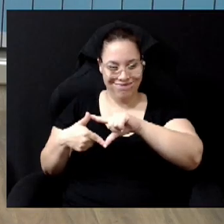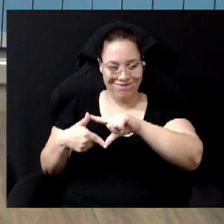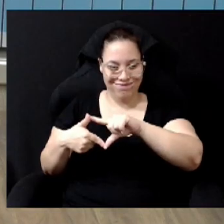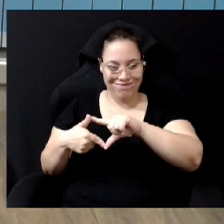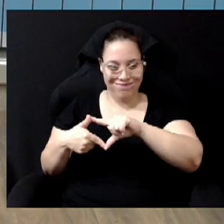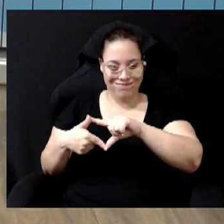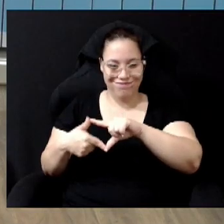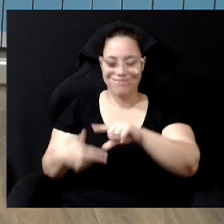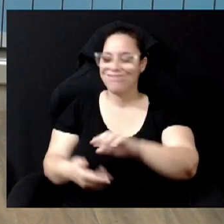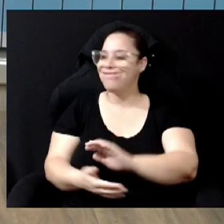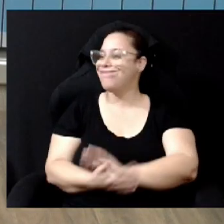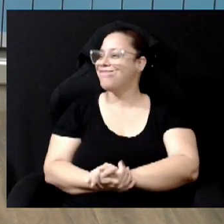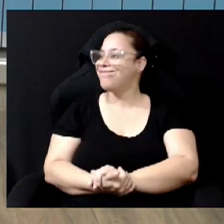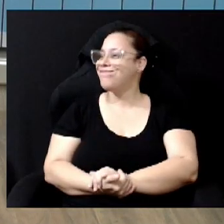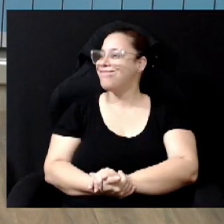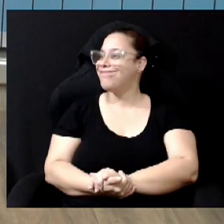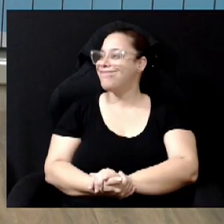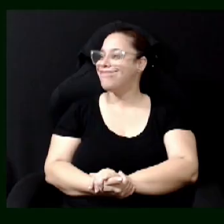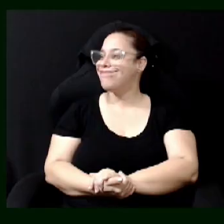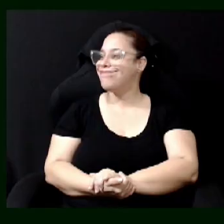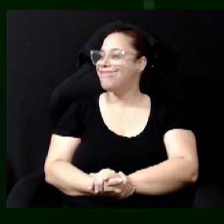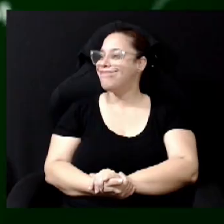educação.